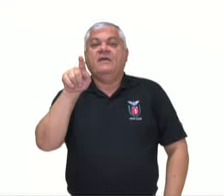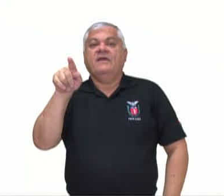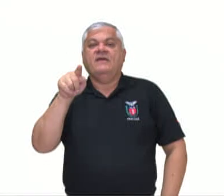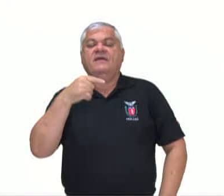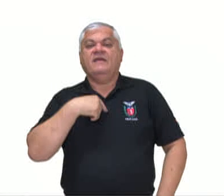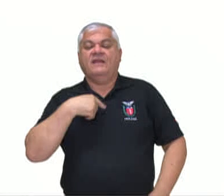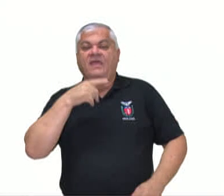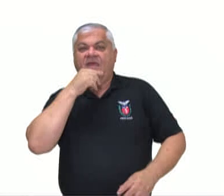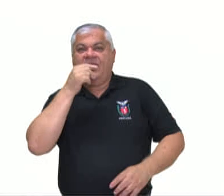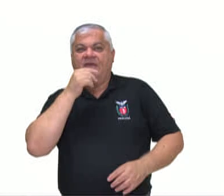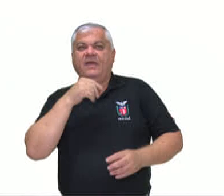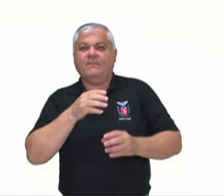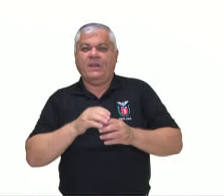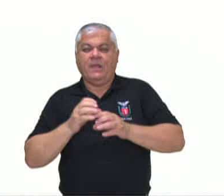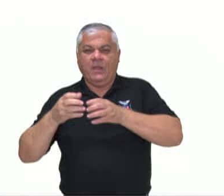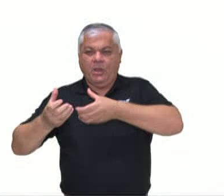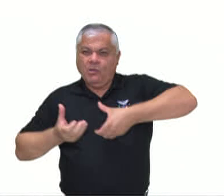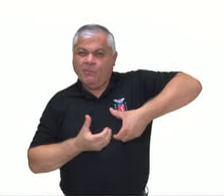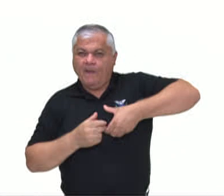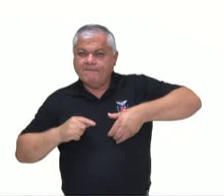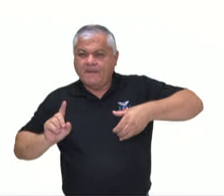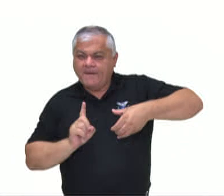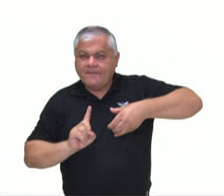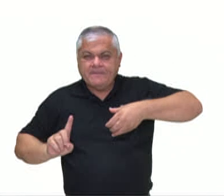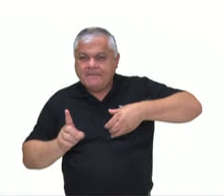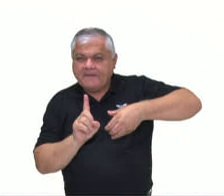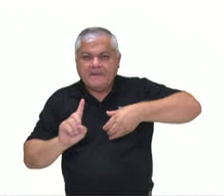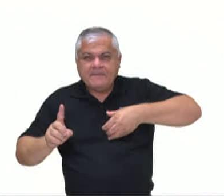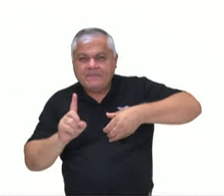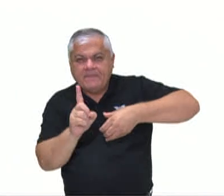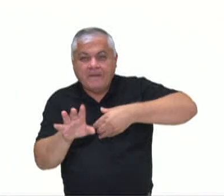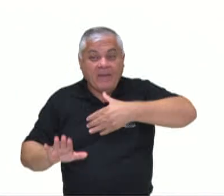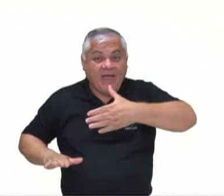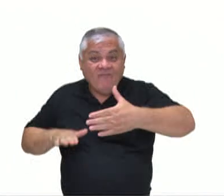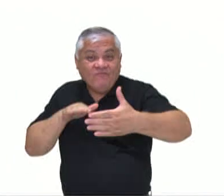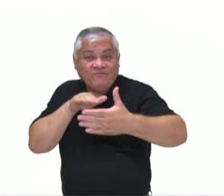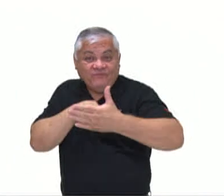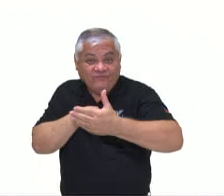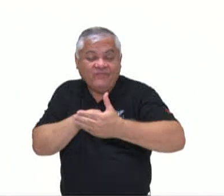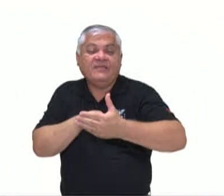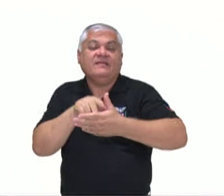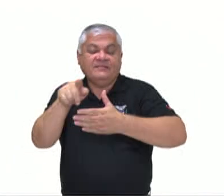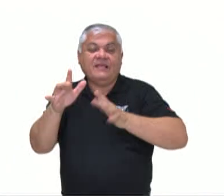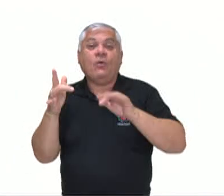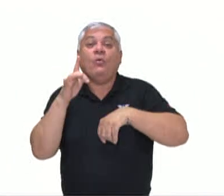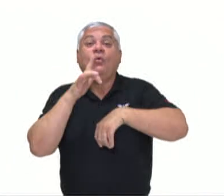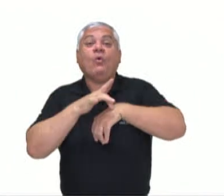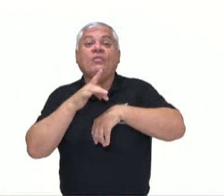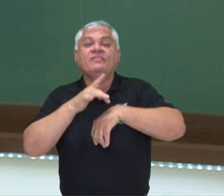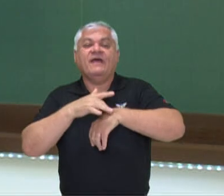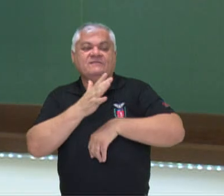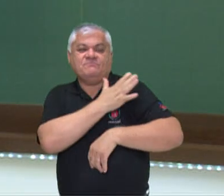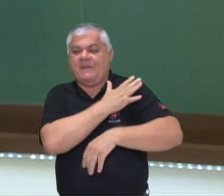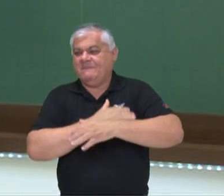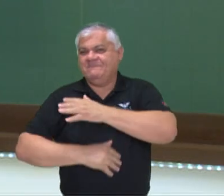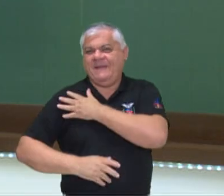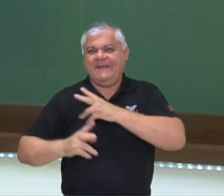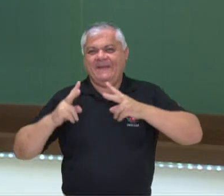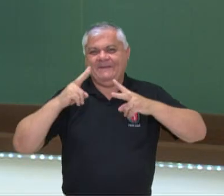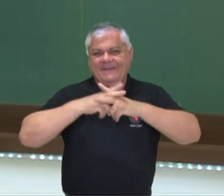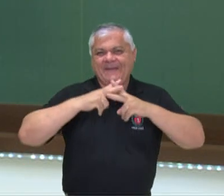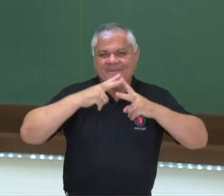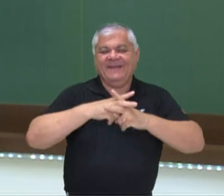é carregar a bola até a linha de fundo da equipe adversária e ele tem intenso contato físico. Olha que interessante,